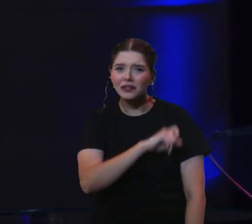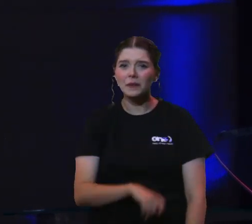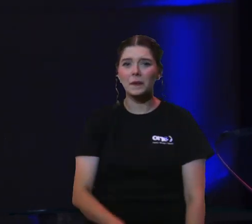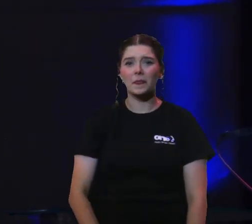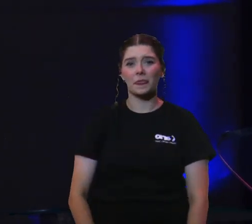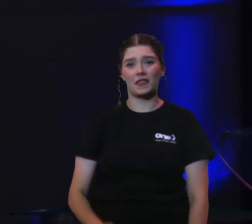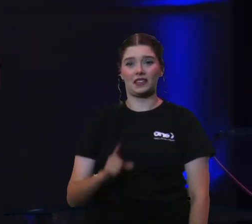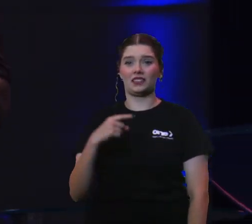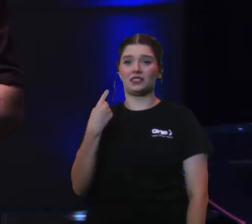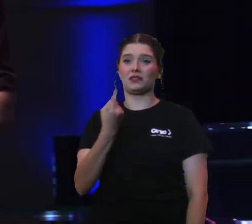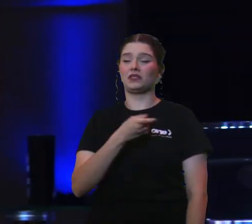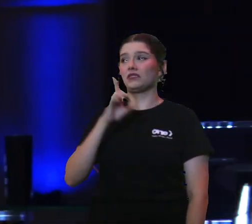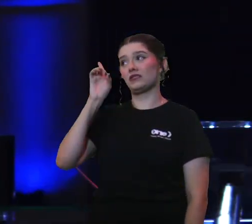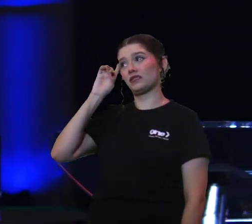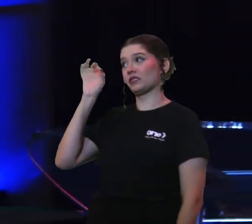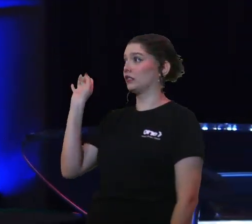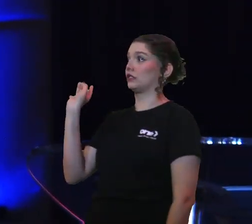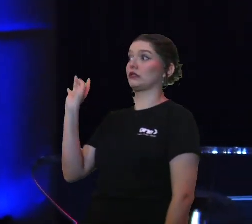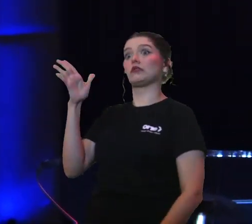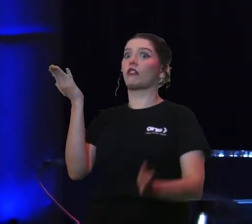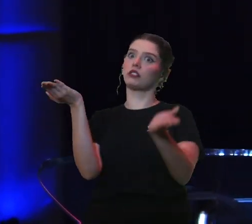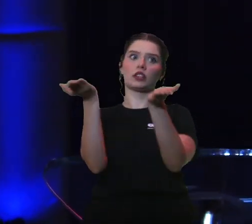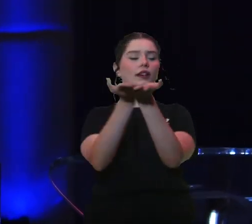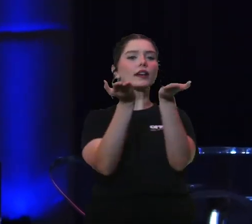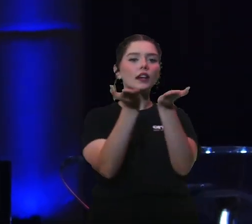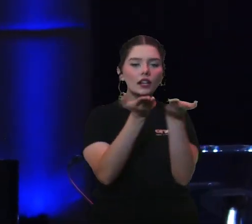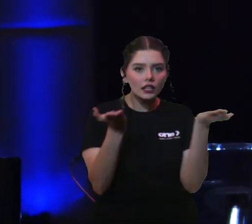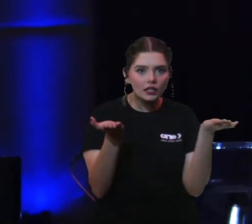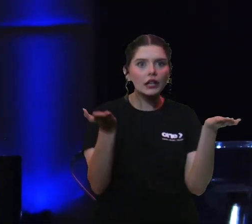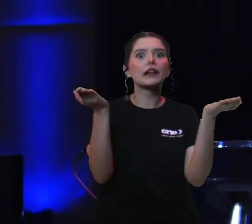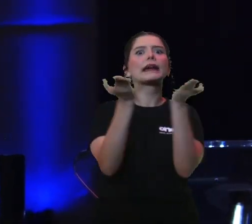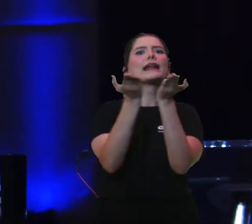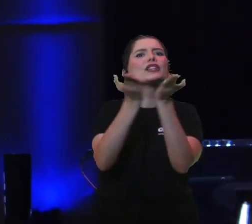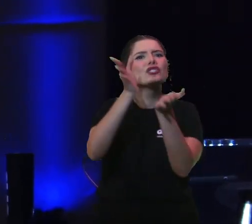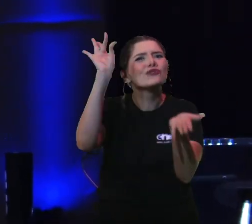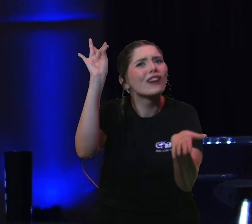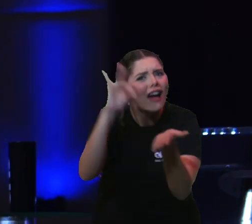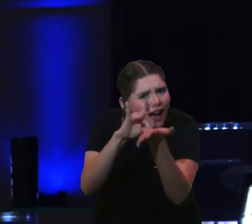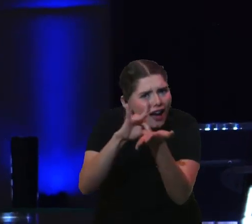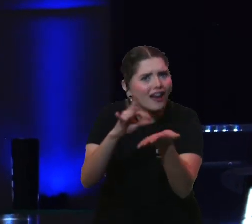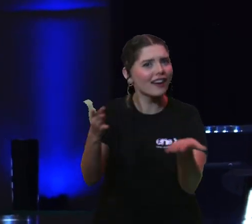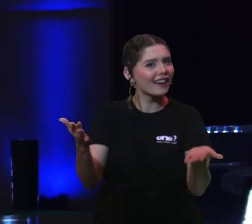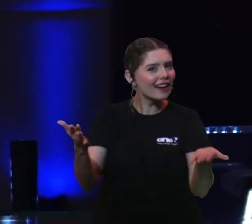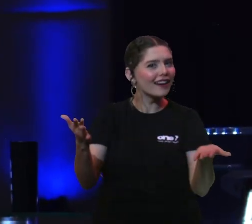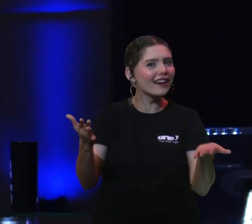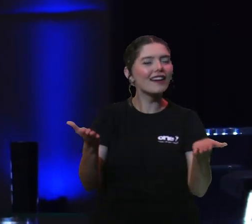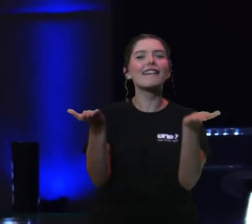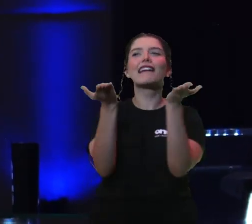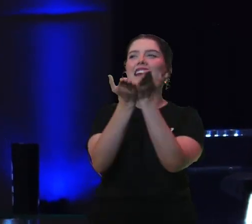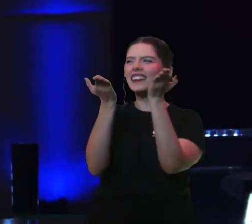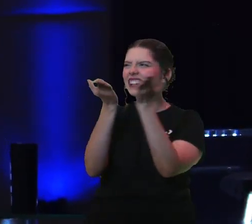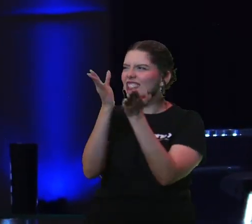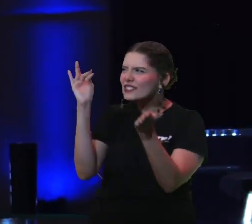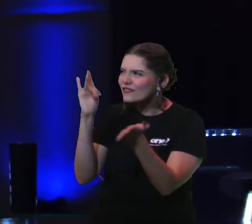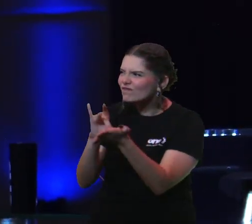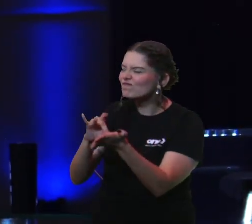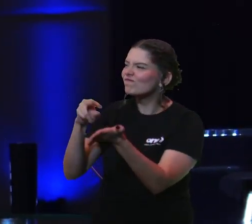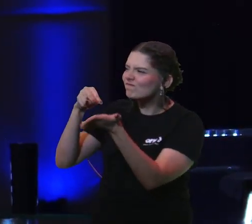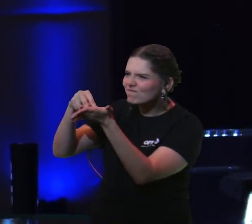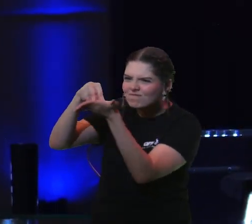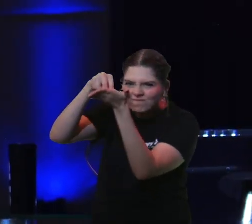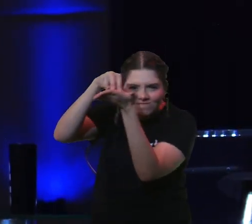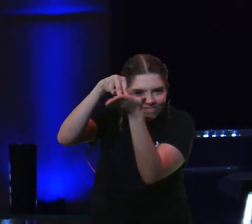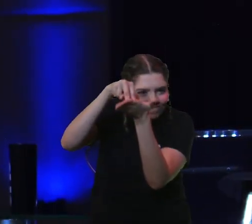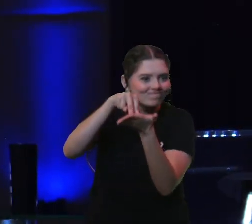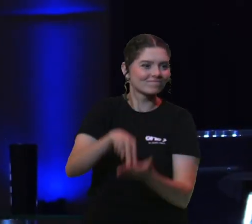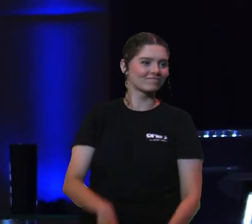contas, nos nossos dias não basta ser crente. Tem que ser crente, crente. Tem que ser crente raiz, enraizado, meu irmão.